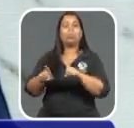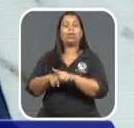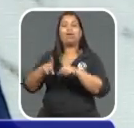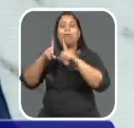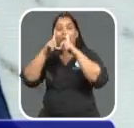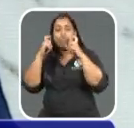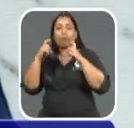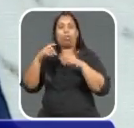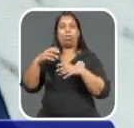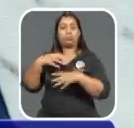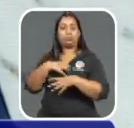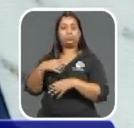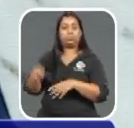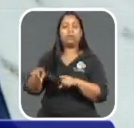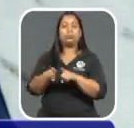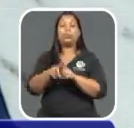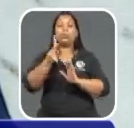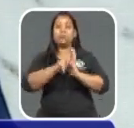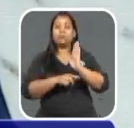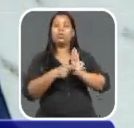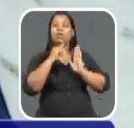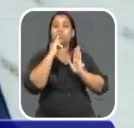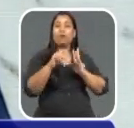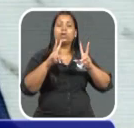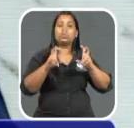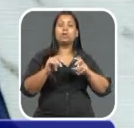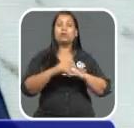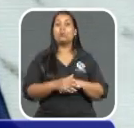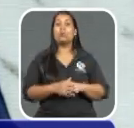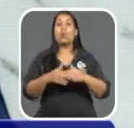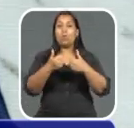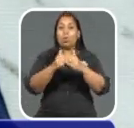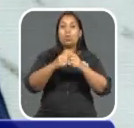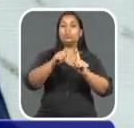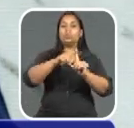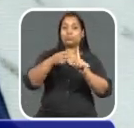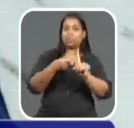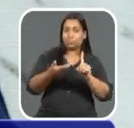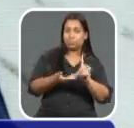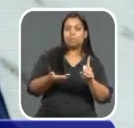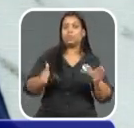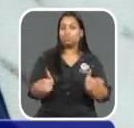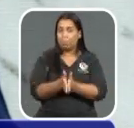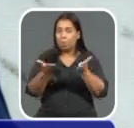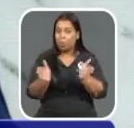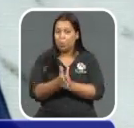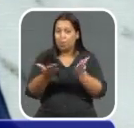projetos do senhor abordam isso, né? A questão do passe livre para as gestantes